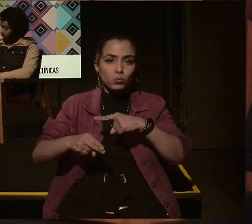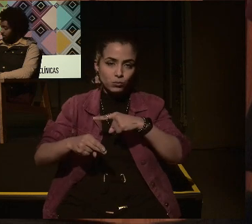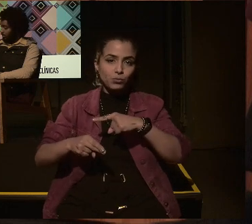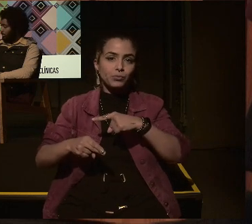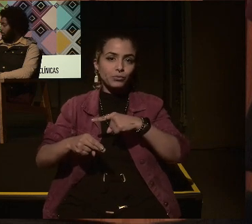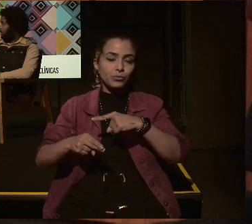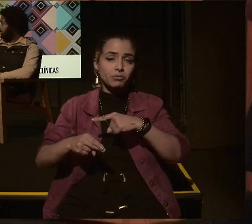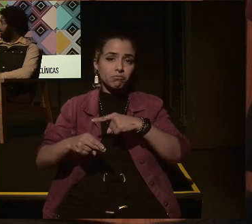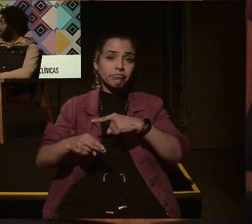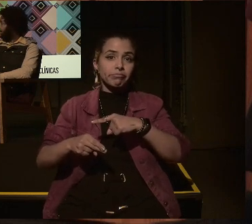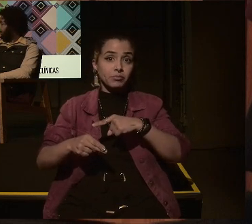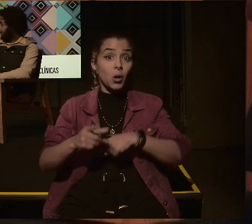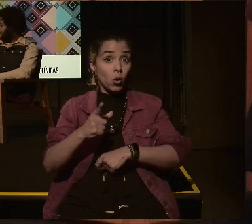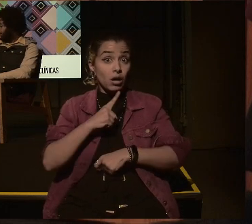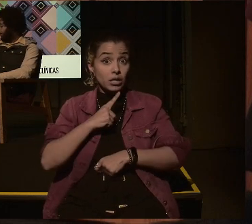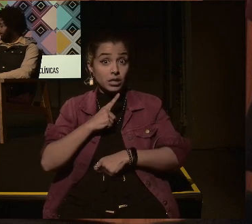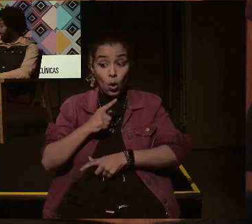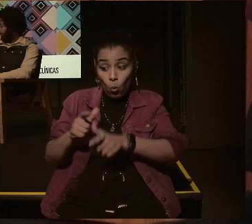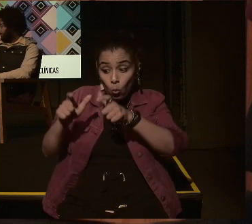Este território,